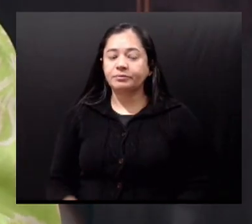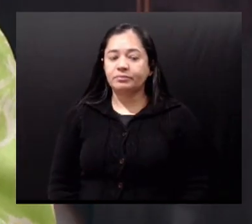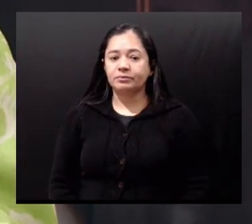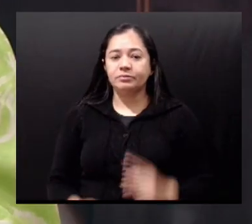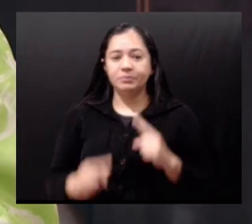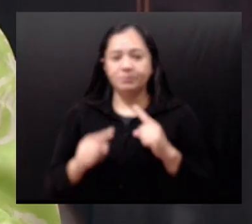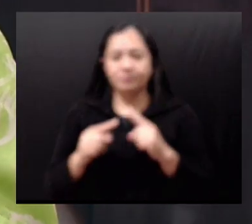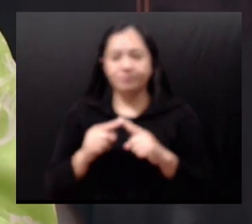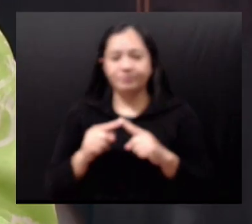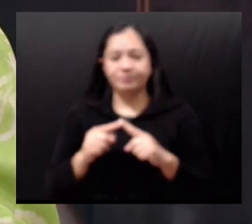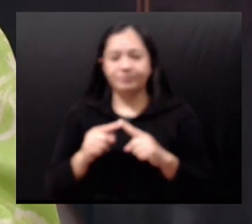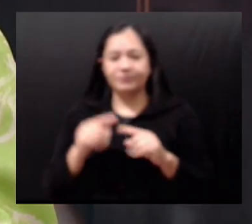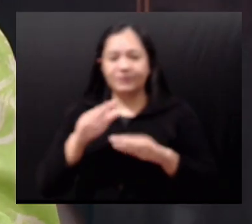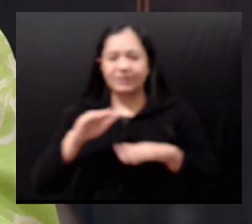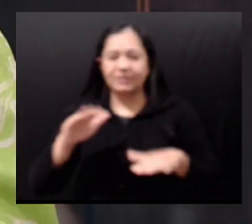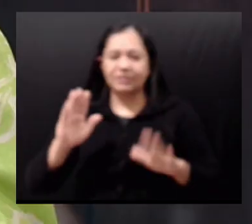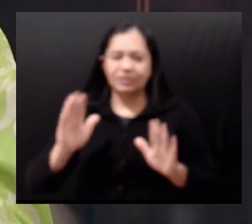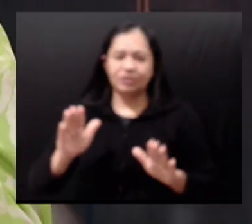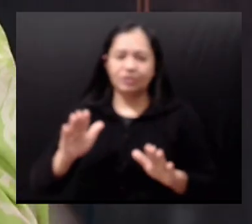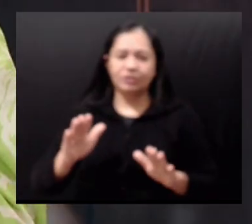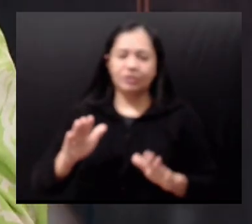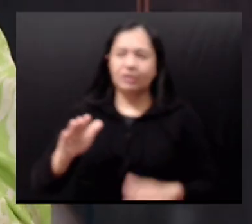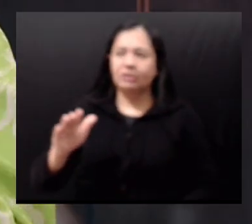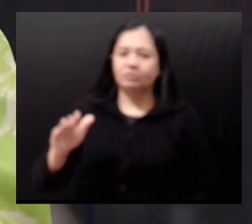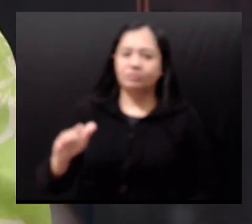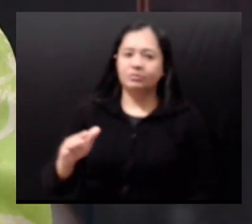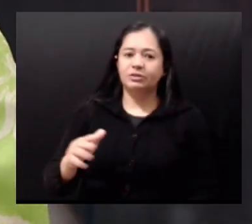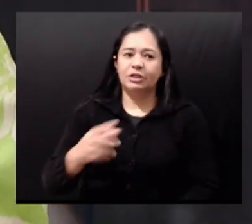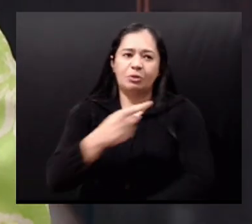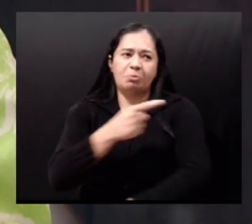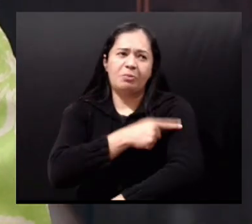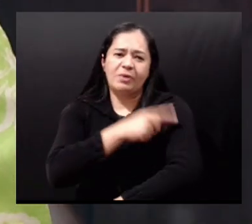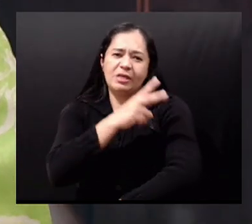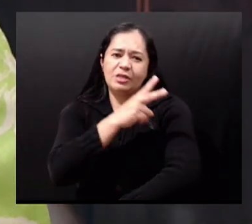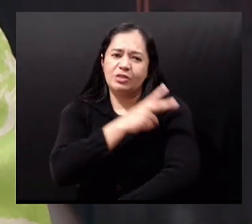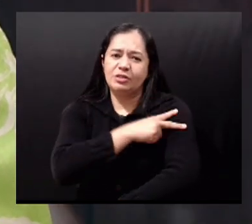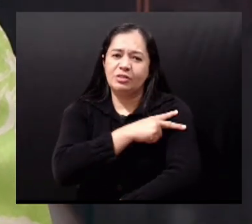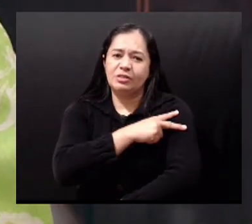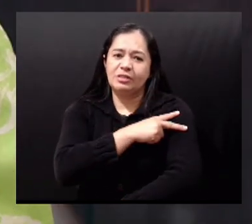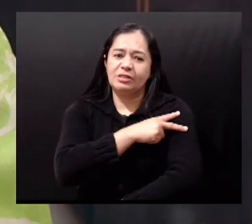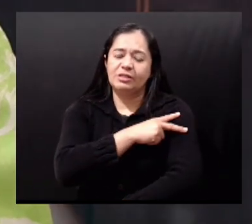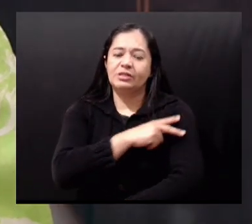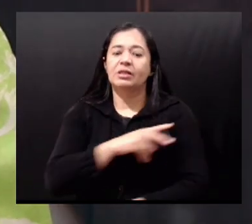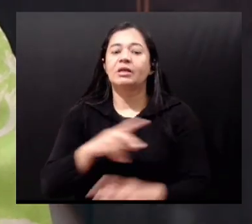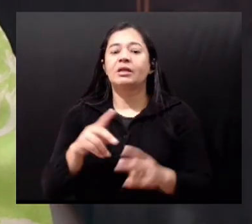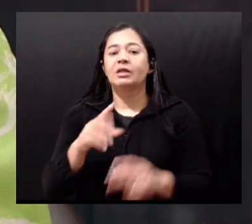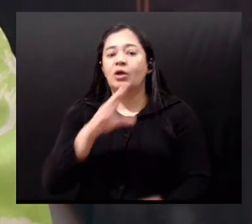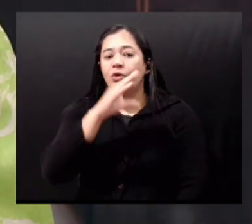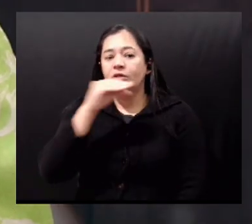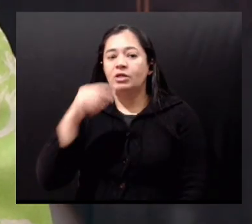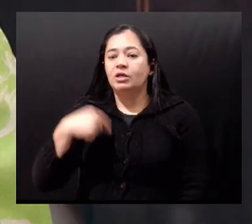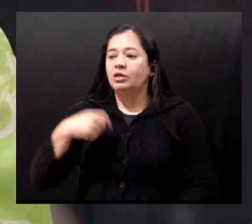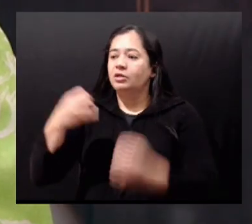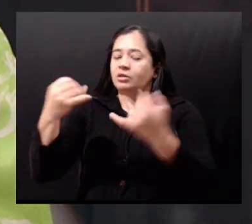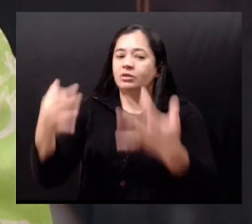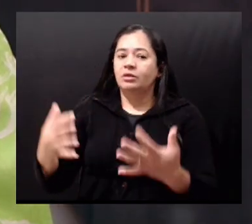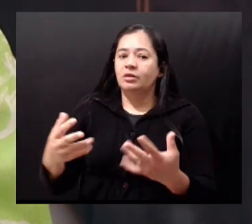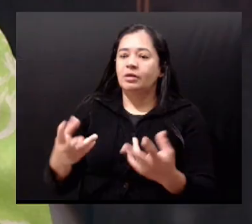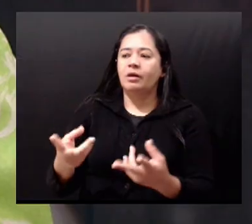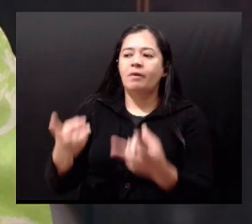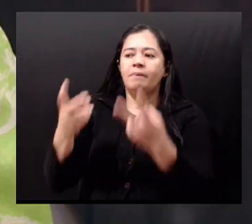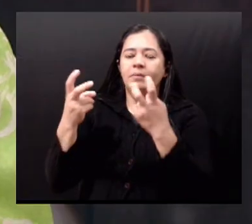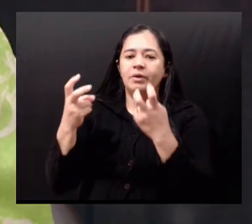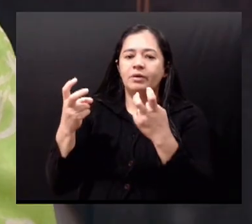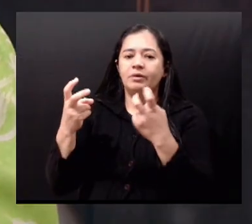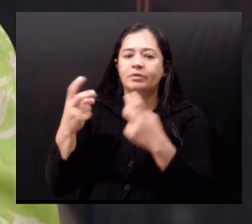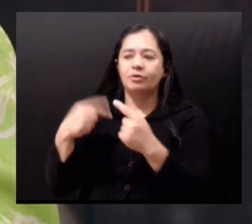no primeiro, segundo ano da escolar, os adolescentes, eu falo: observem o